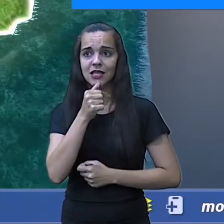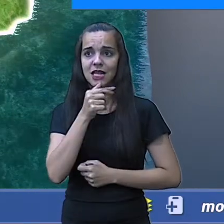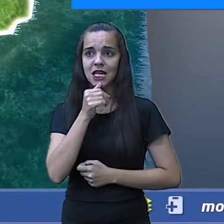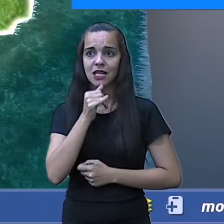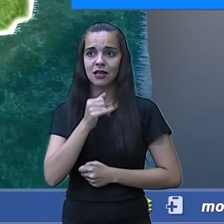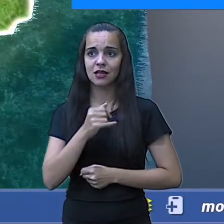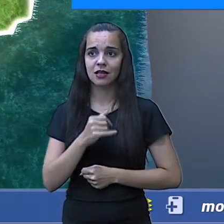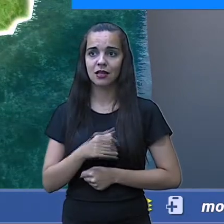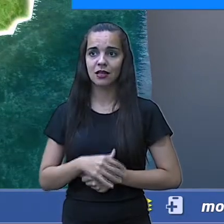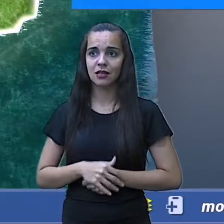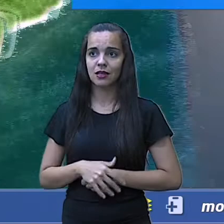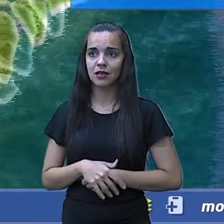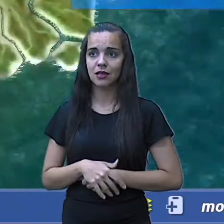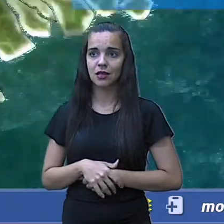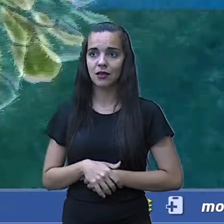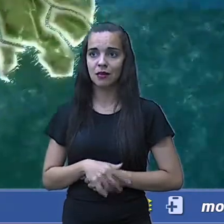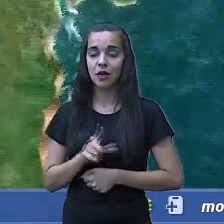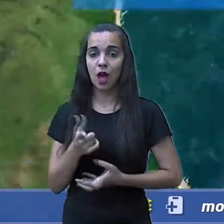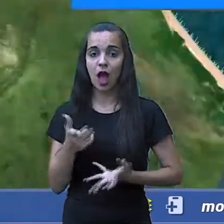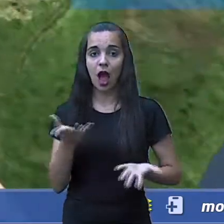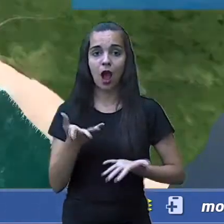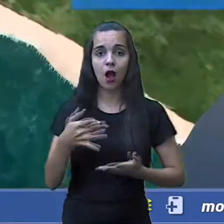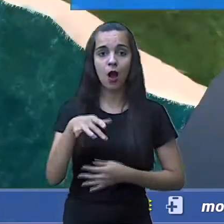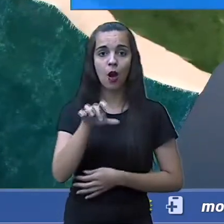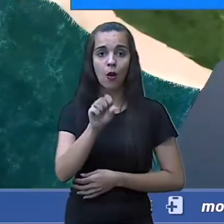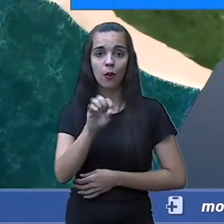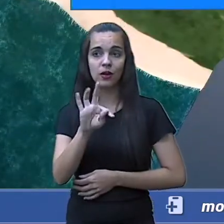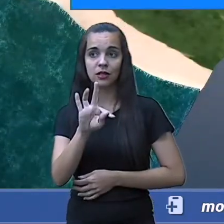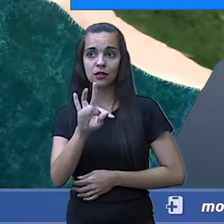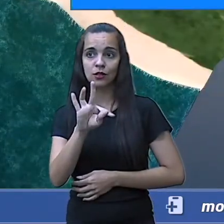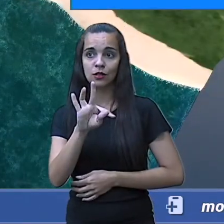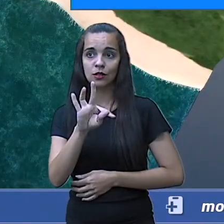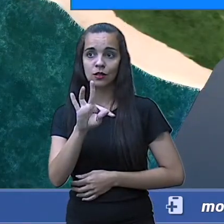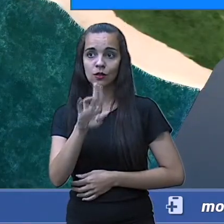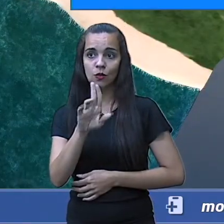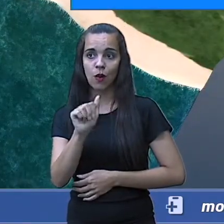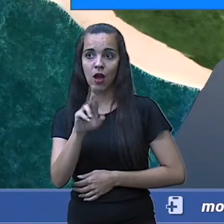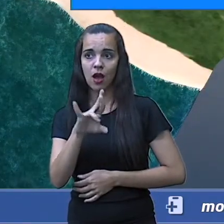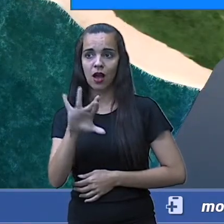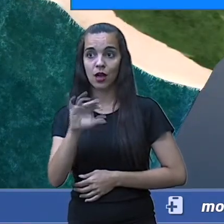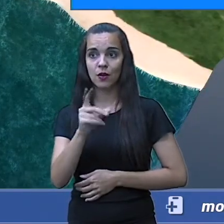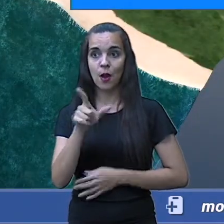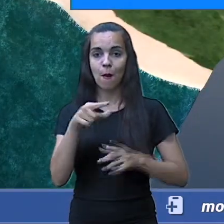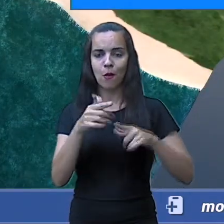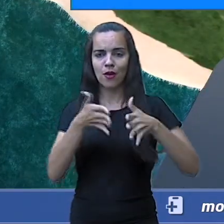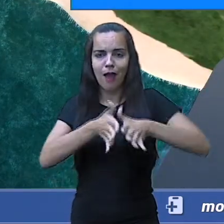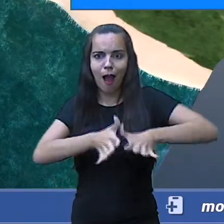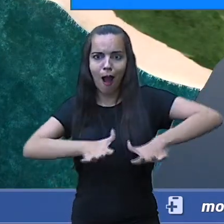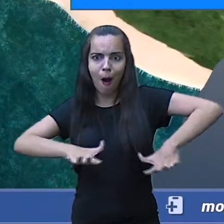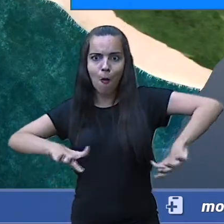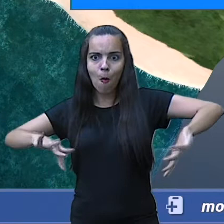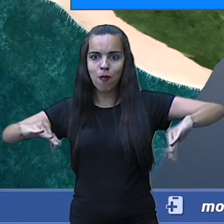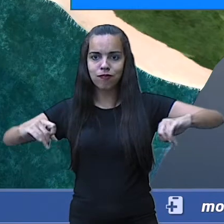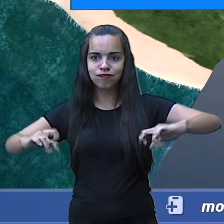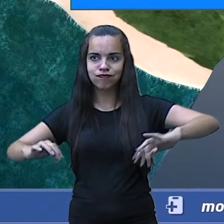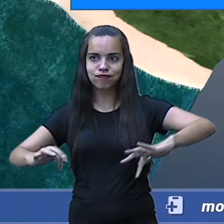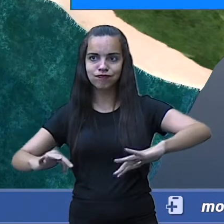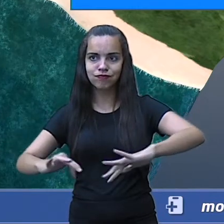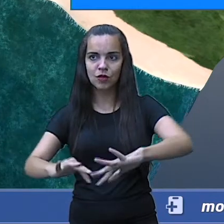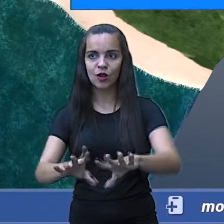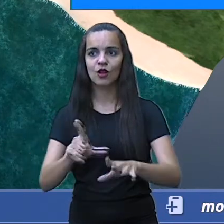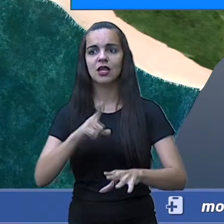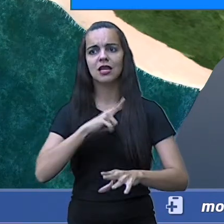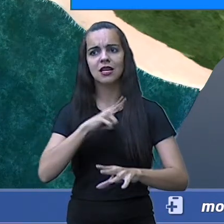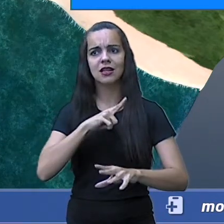também podemos encontrar uma foz em forma de estuário. É quando ele deságua em